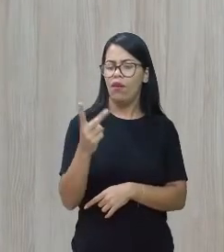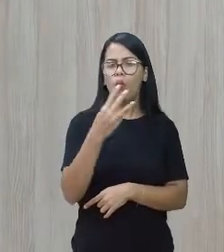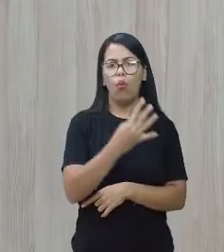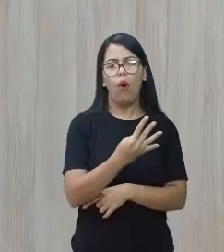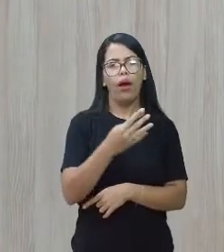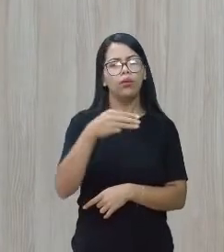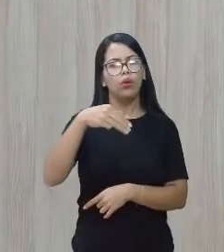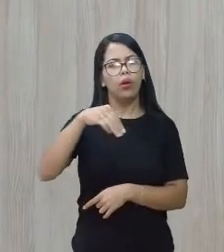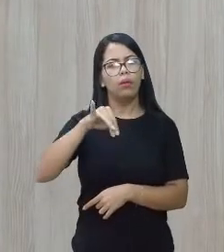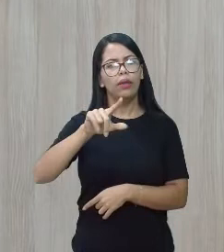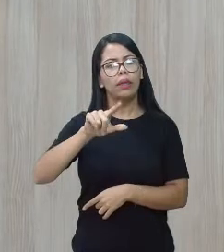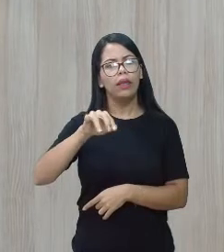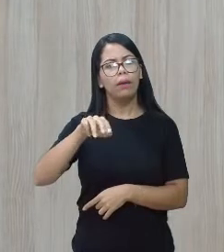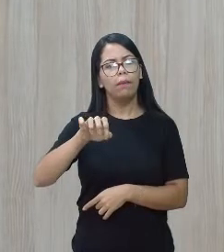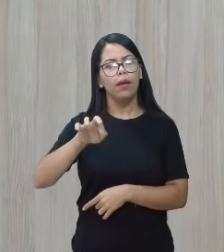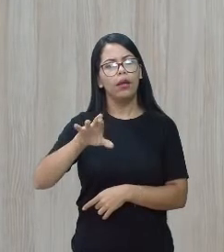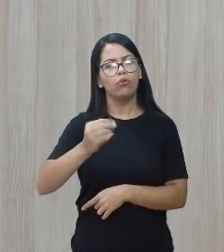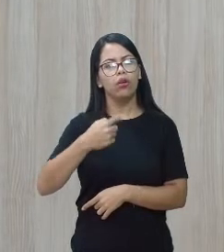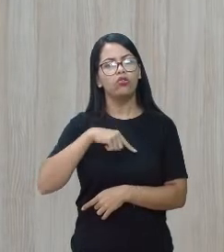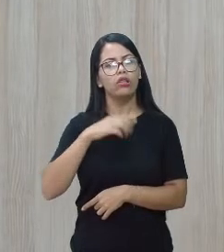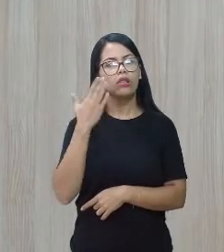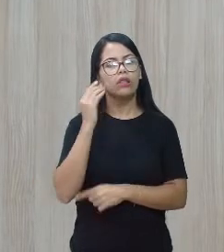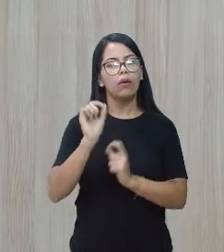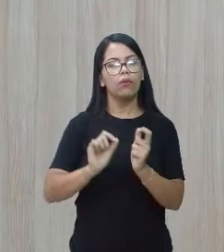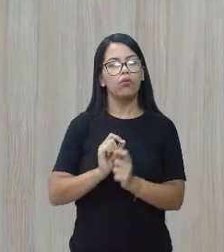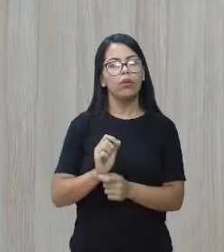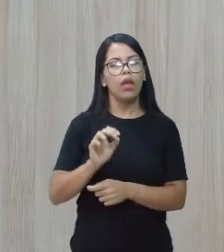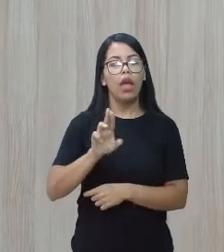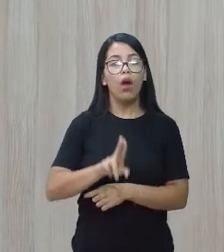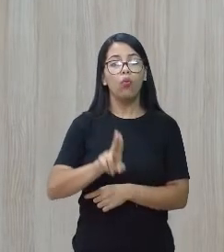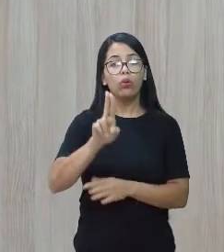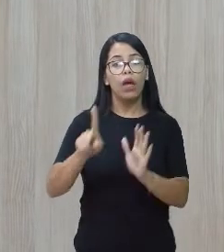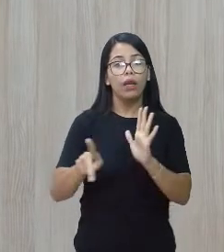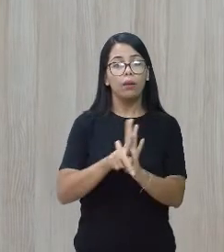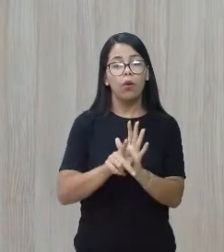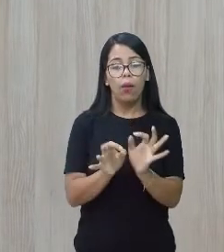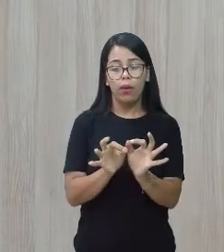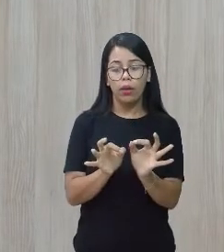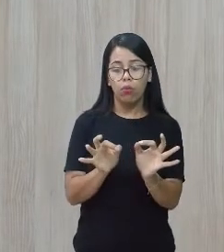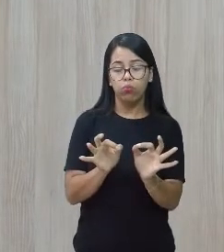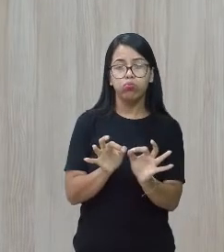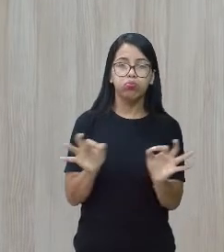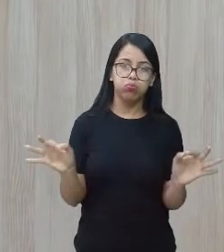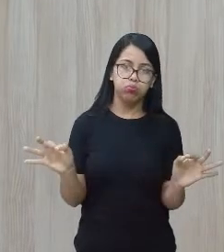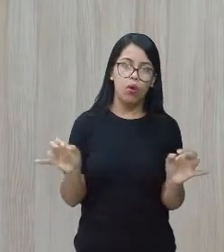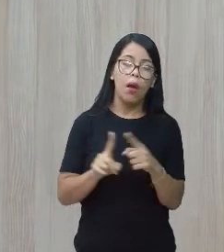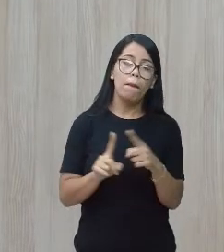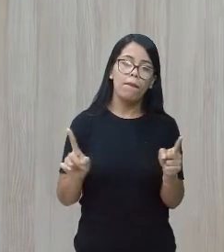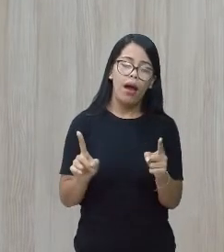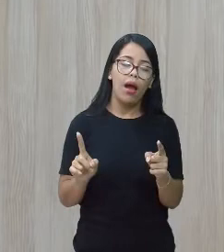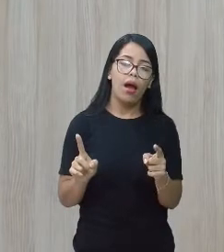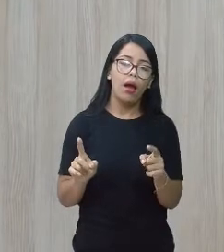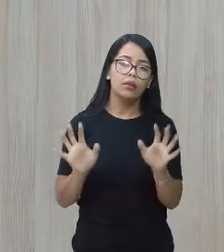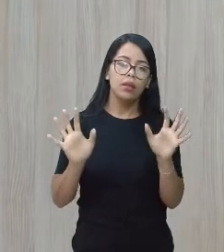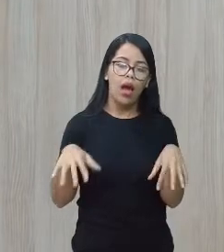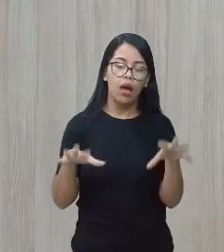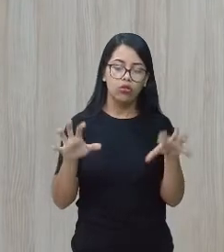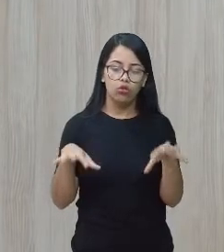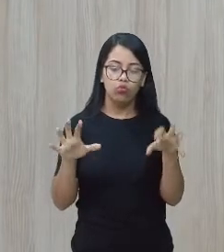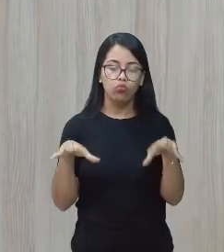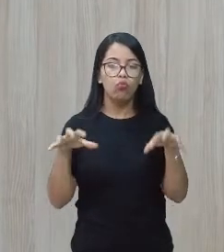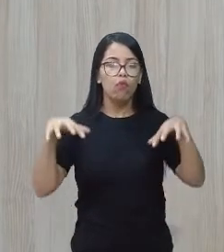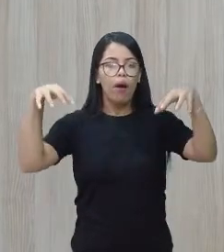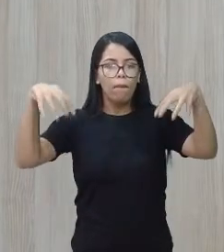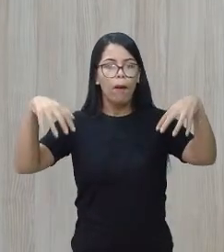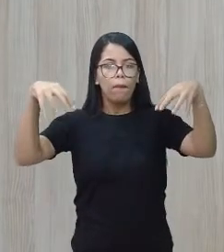milímetros? E a gente sabe que milímetros, né, é uma unidade de comprimento. Mas a chuva, né, a água, é